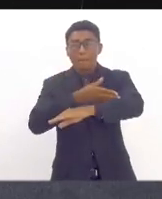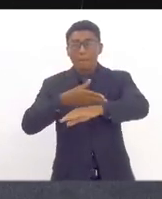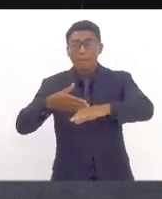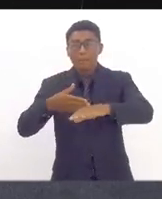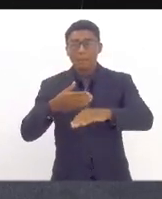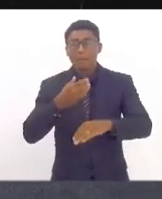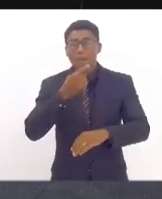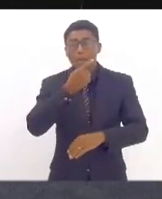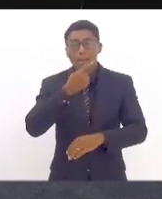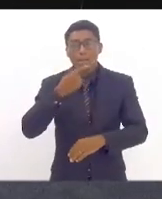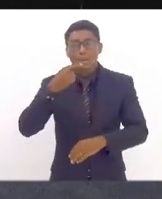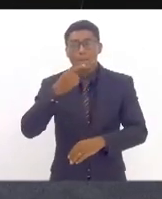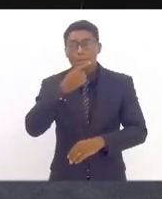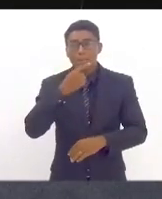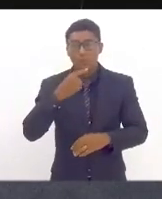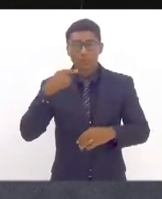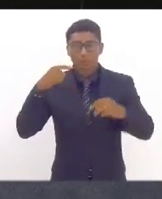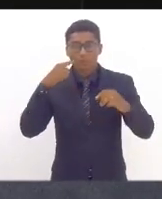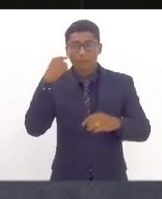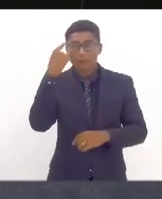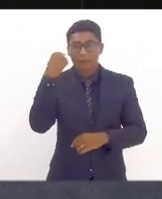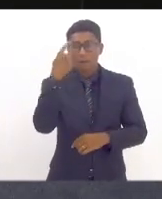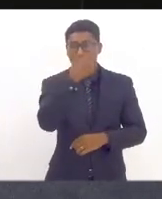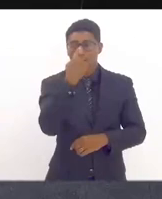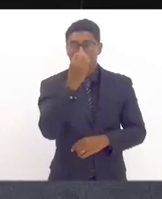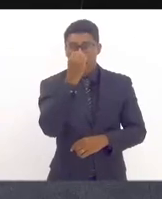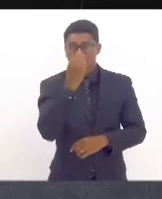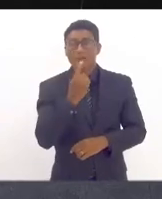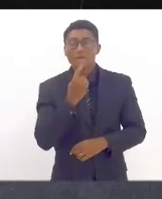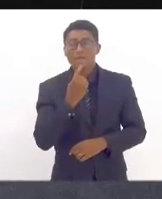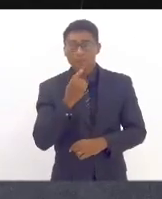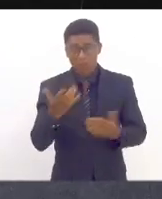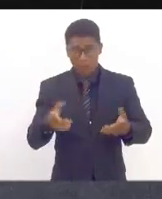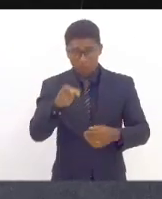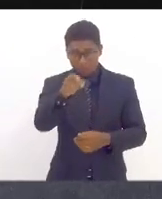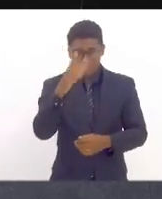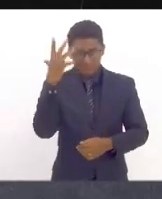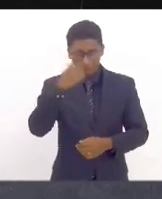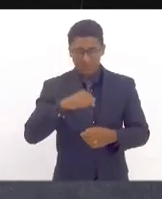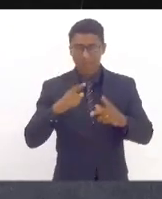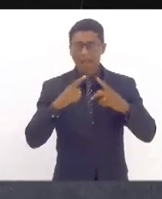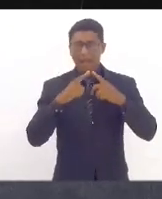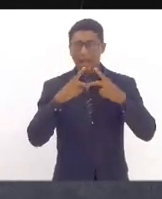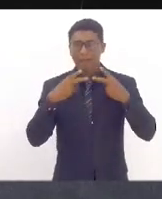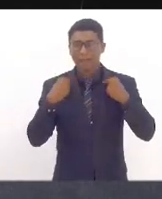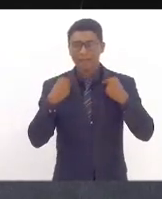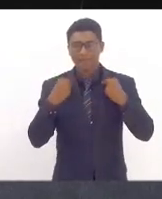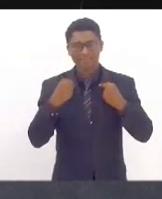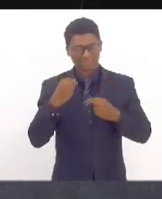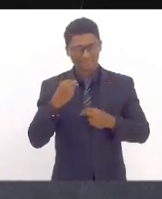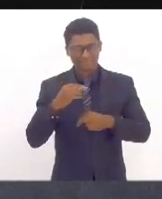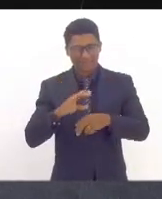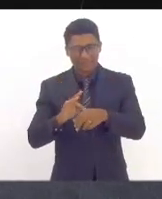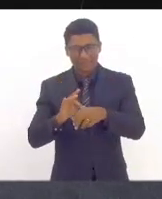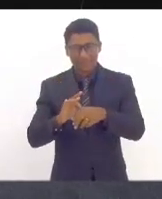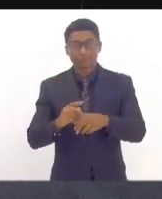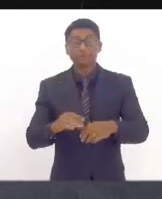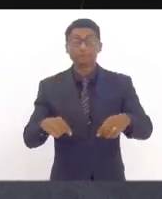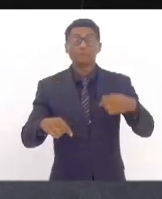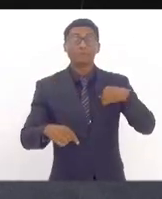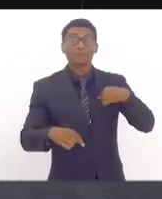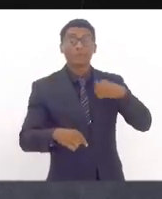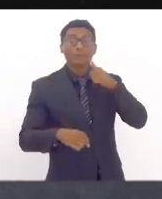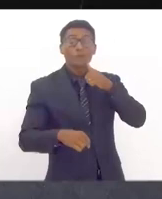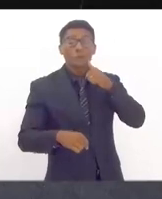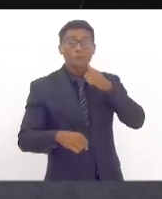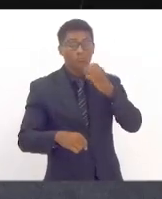da boca e dos dois olhos e nariz vermelho sempre com uma gravata borboleta preta e eu sou a palhaça